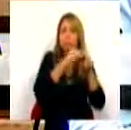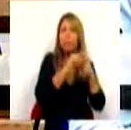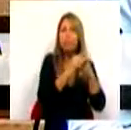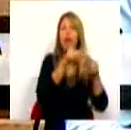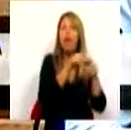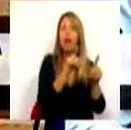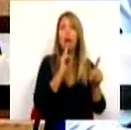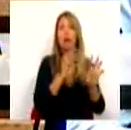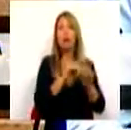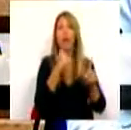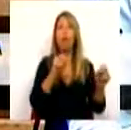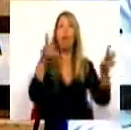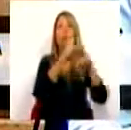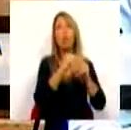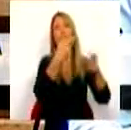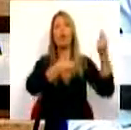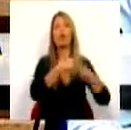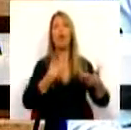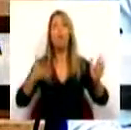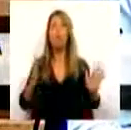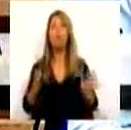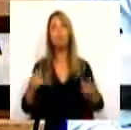de usos materiais.